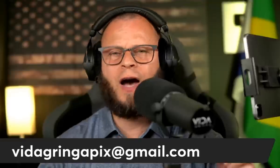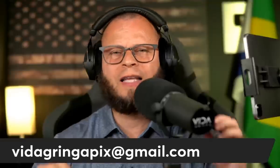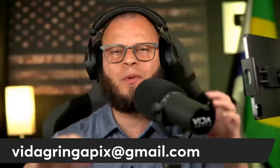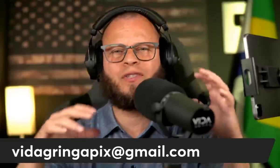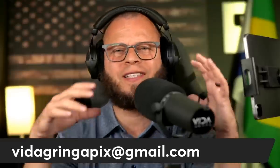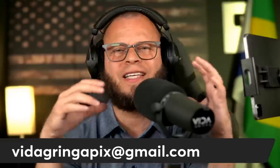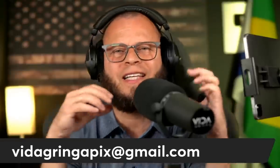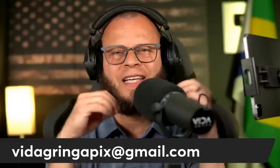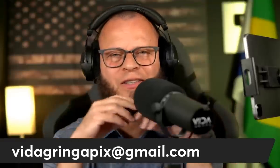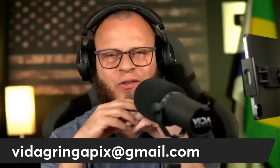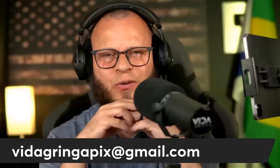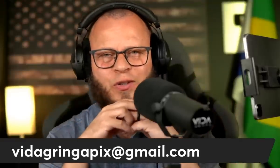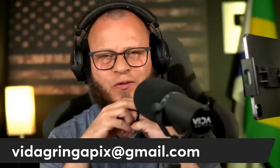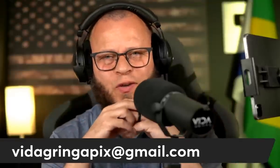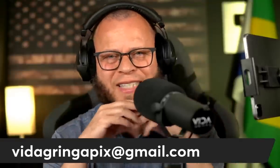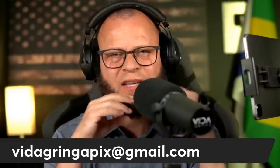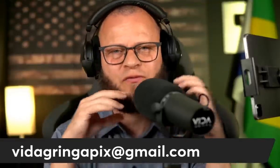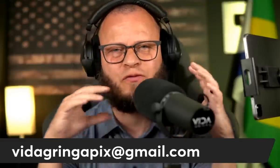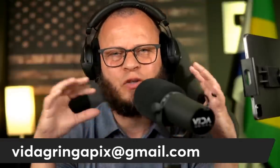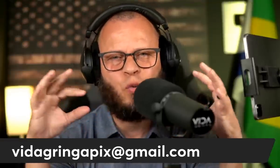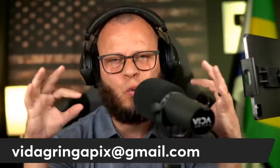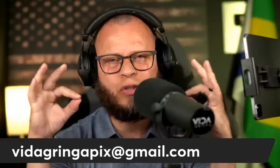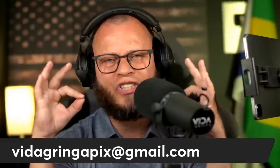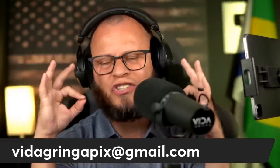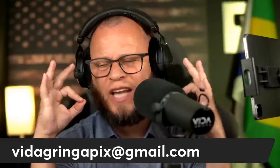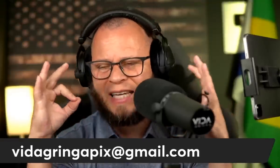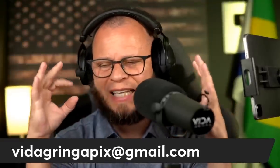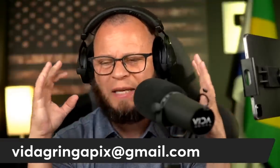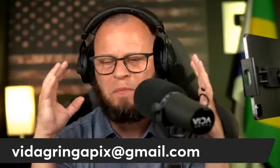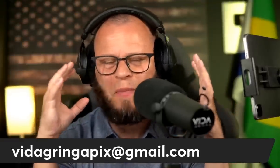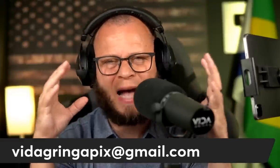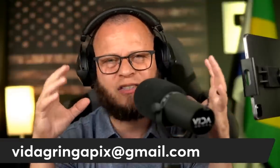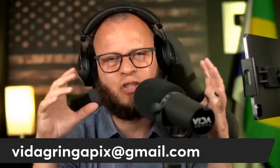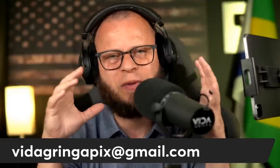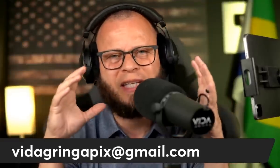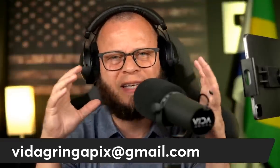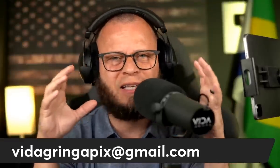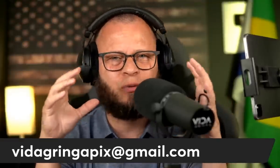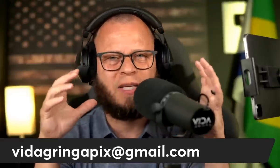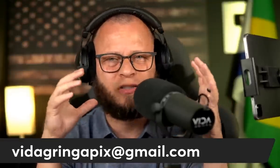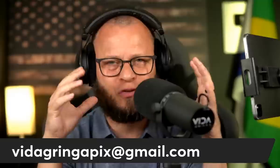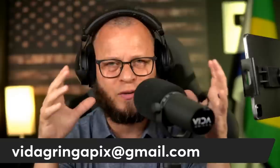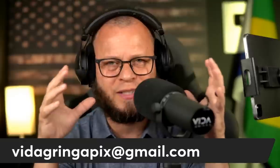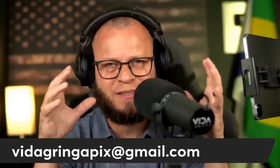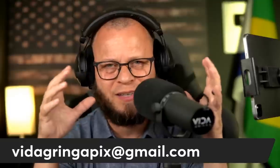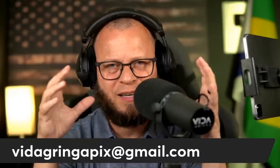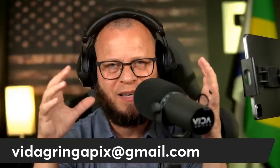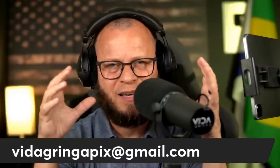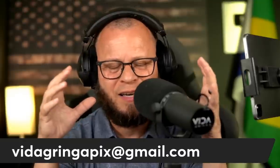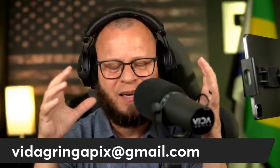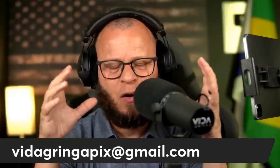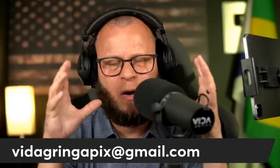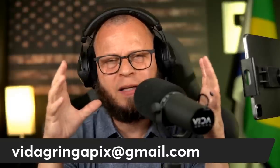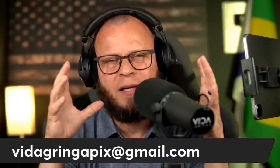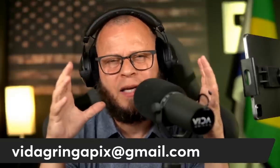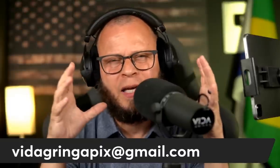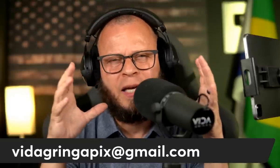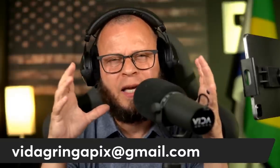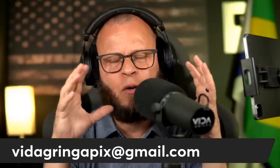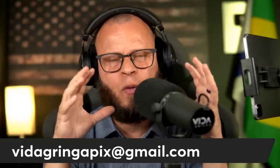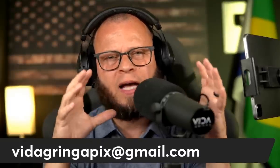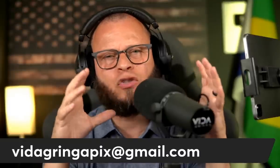fala meus queridos Você viu o xeque-mate no inquérito das ONGs Olha